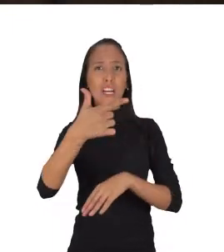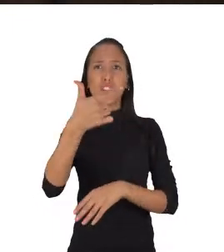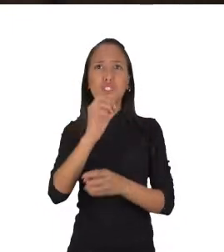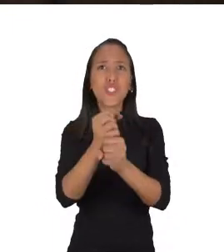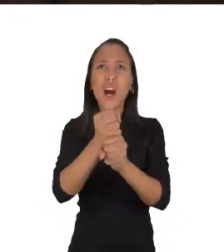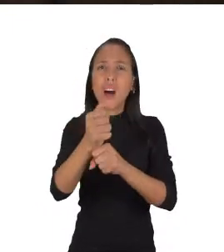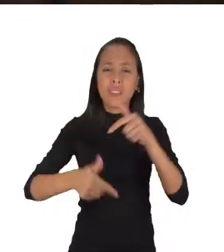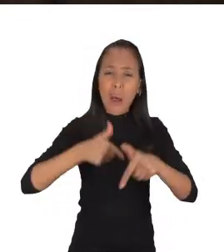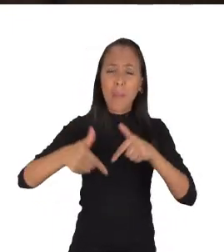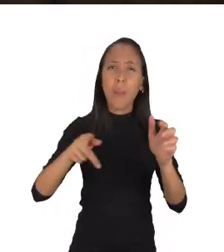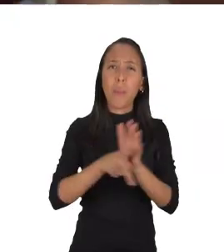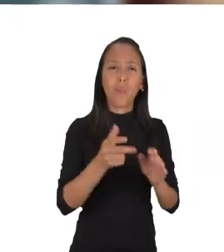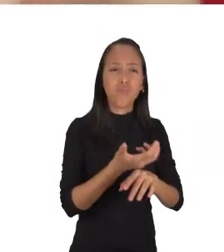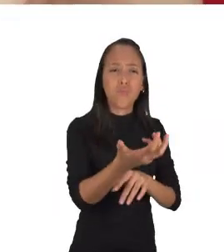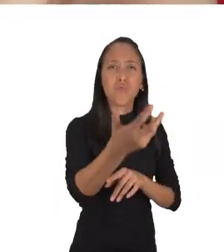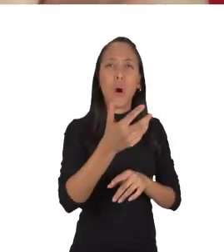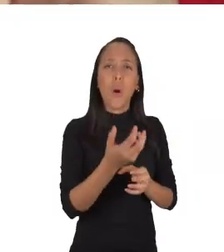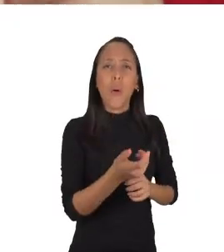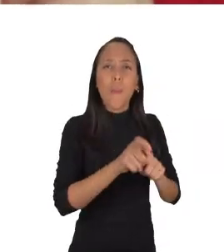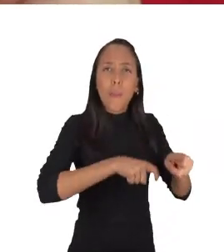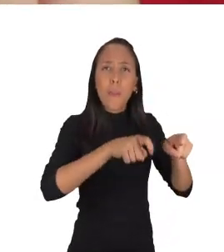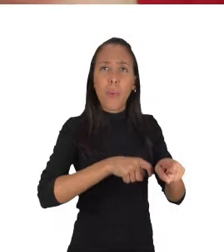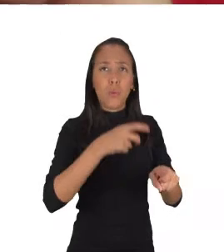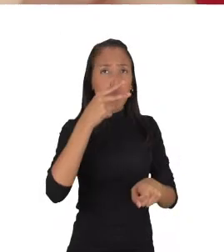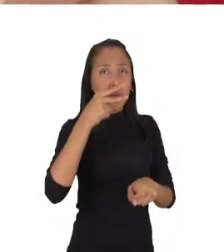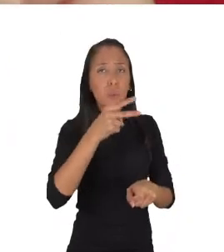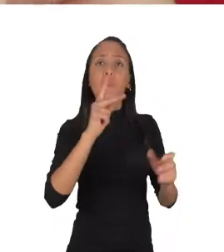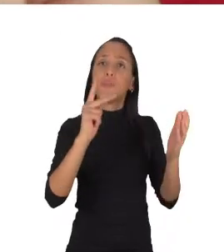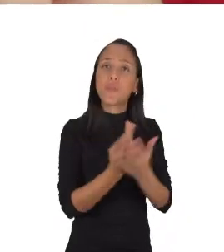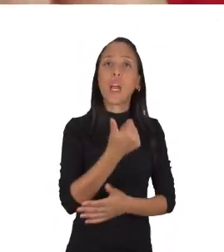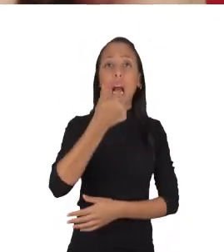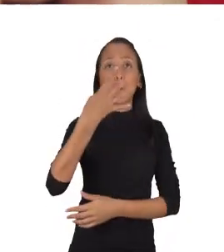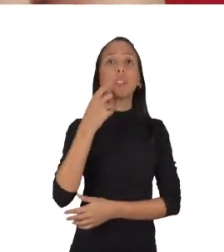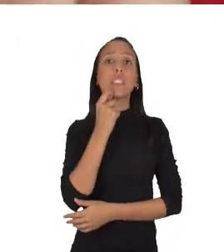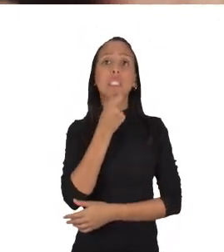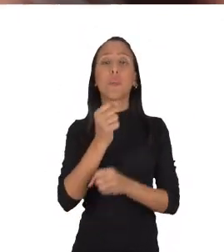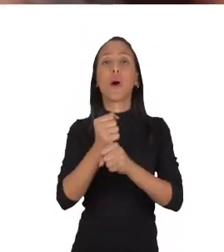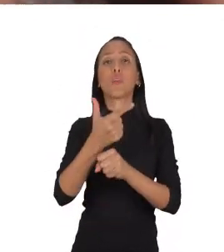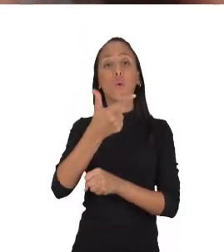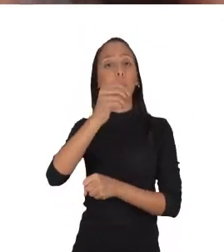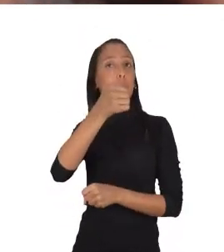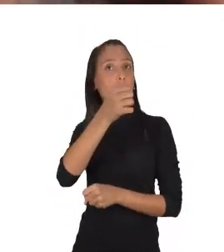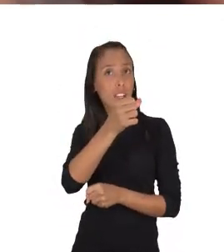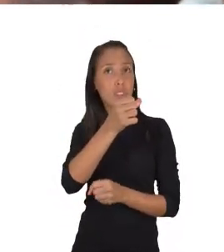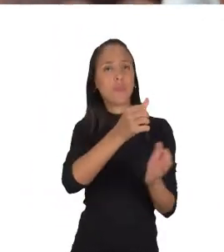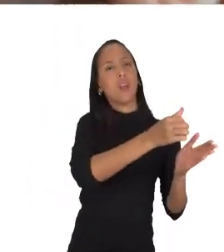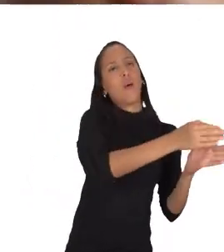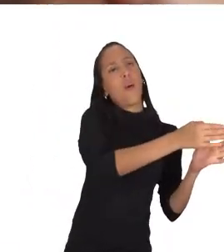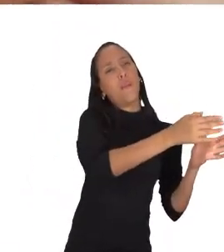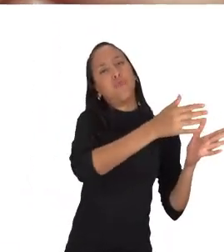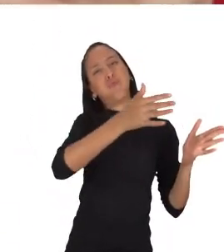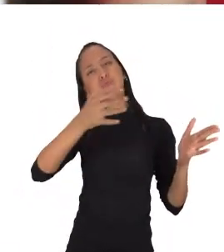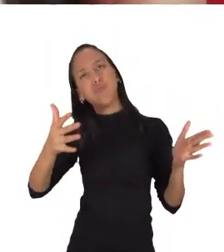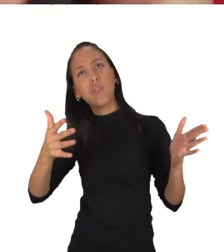anos, foi atendida em 14 de setembro de 2010. A mesma vem sendo acompanhada pela equipe médica do Centro